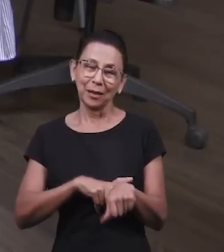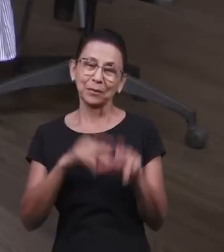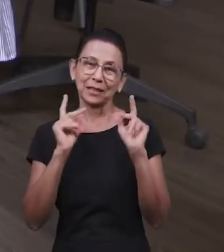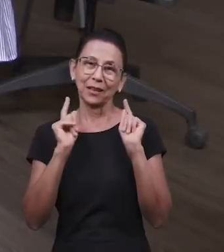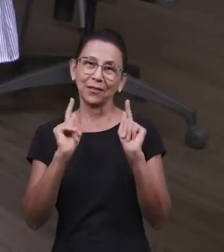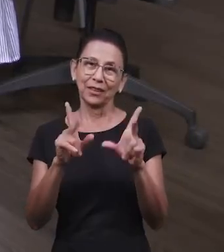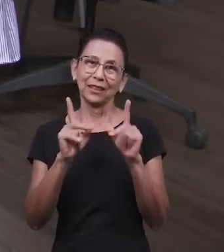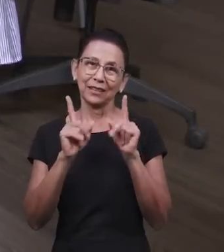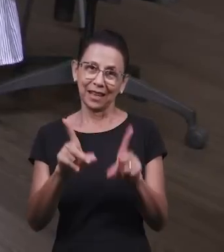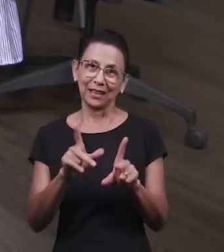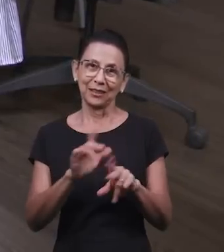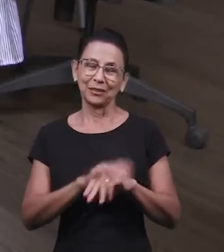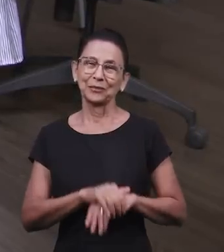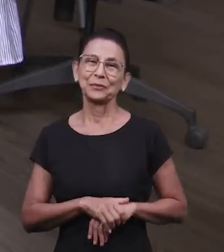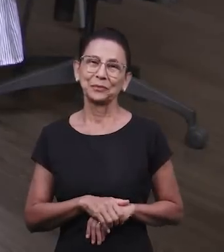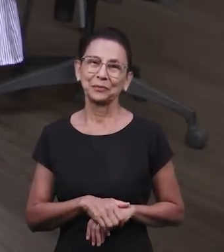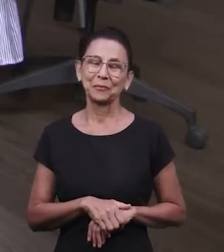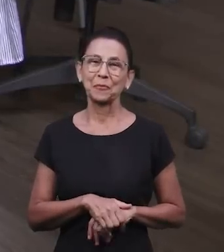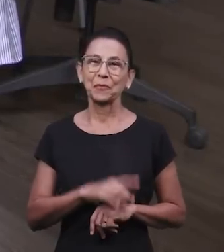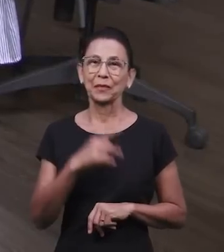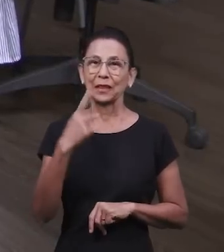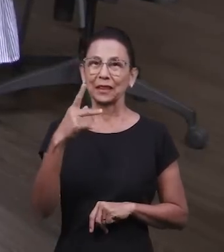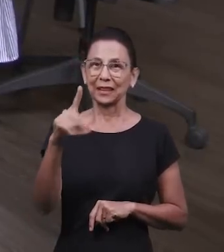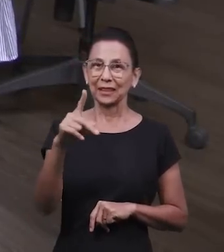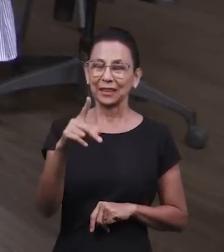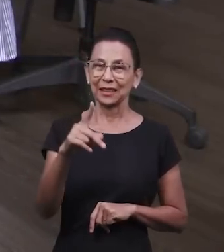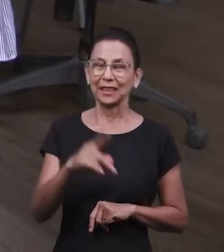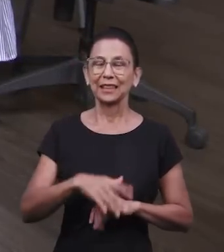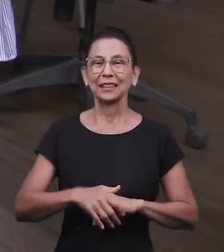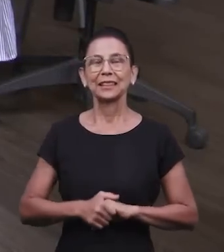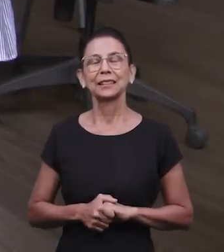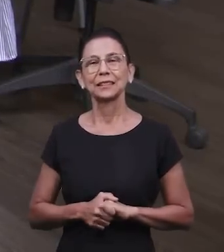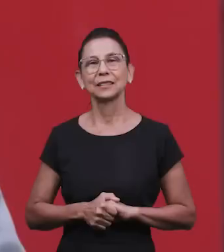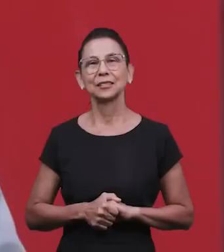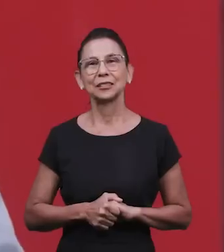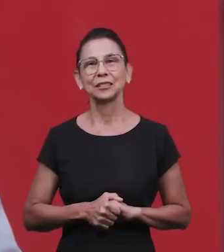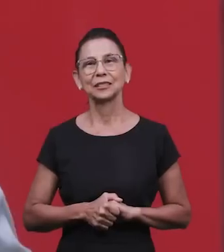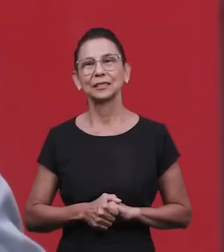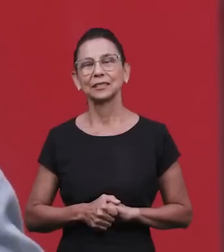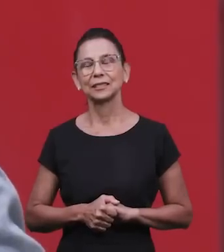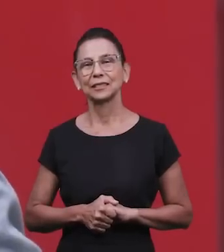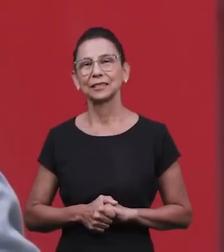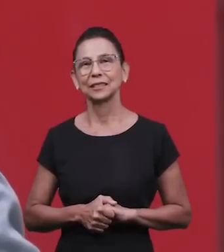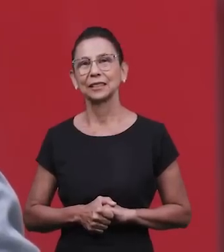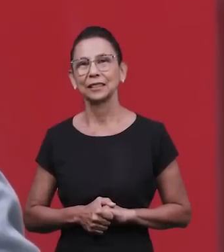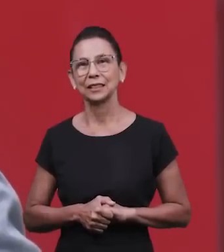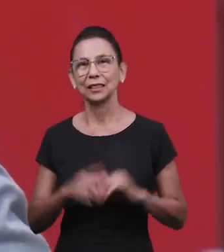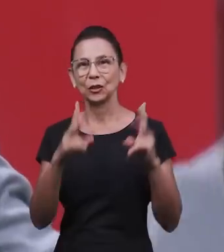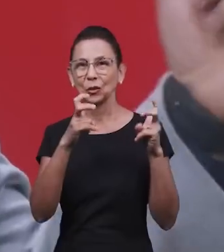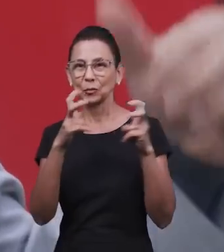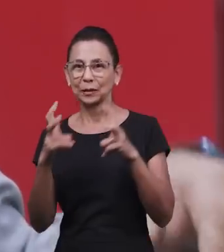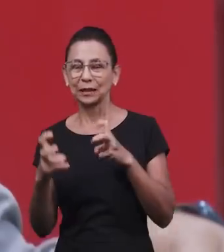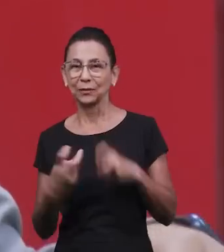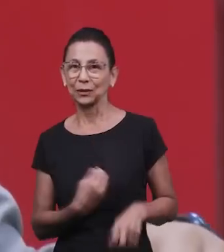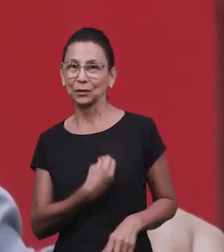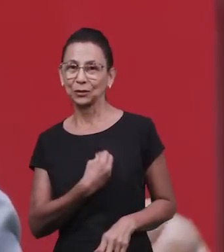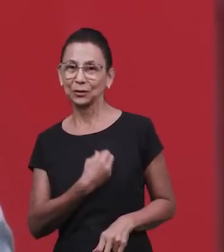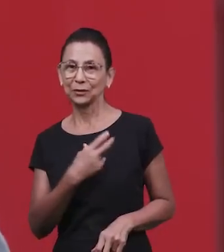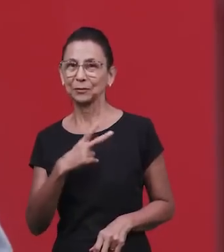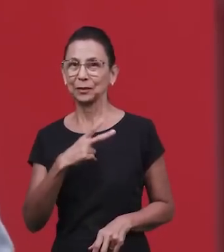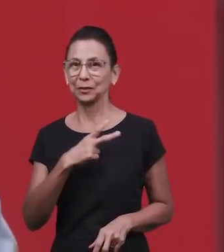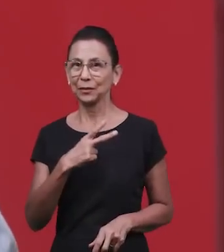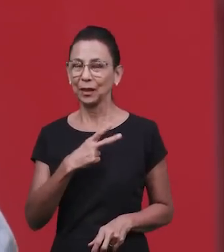tempo. E colhendo seus dados. E colhendo seus dados. Exatamente. E aí existe até análise que é para a doutora Ana também, que também é